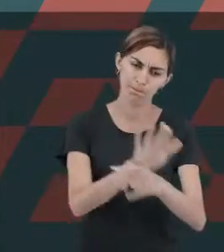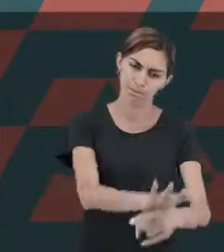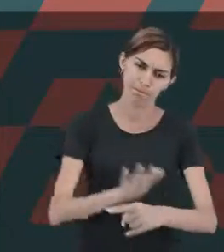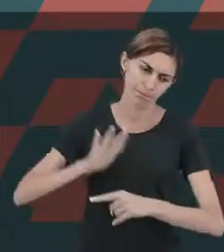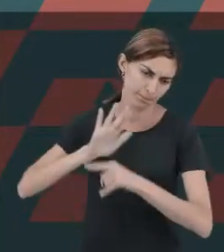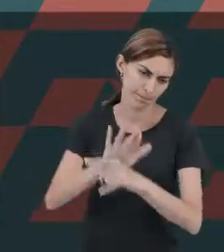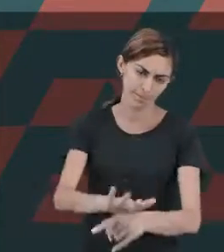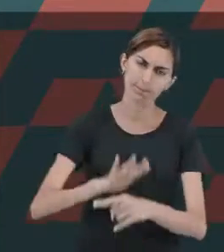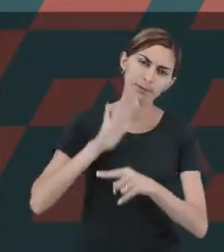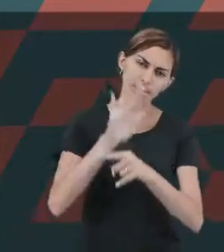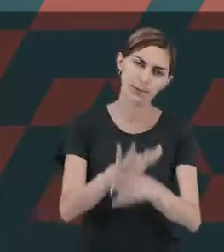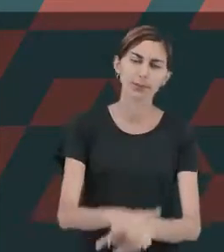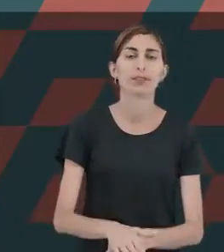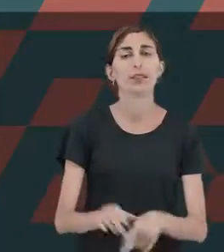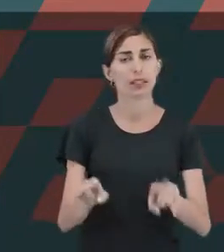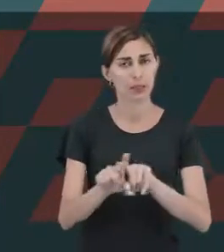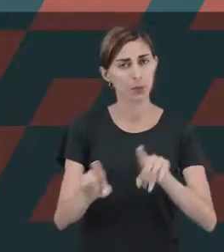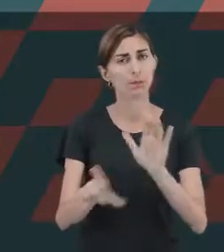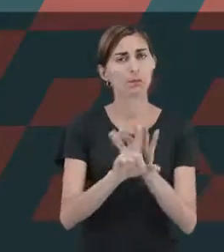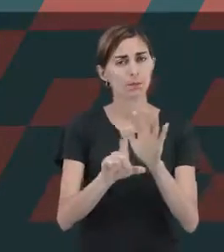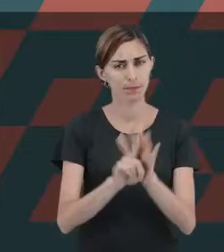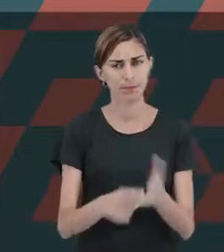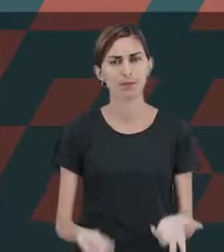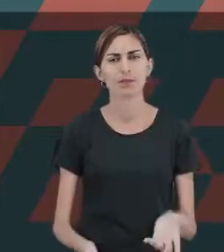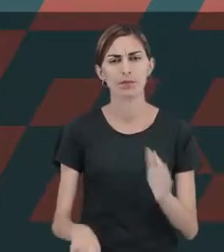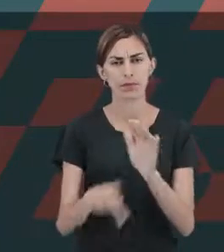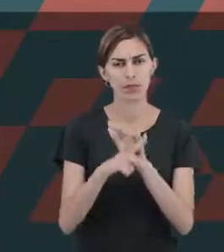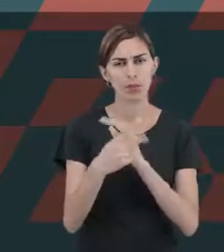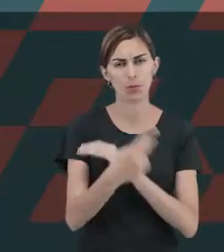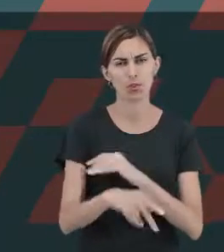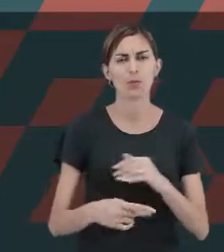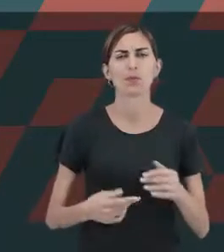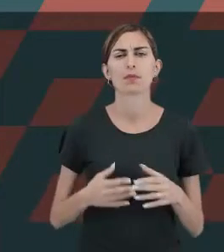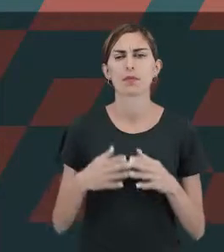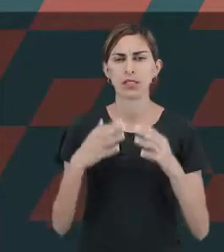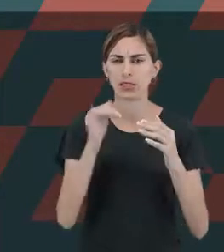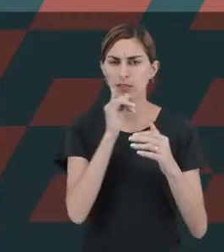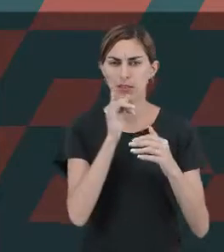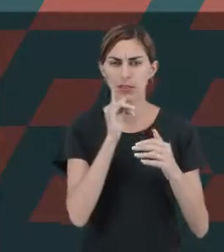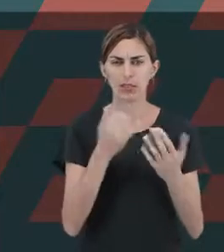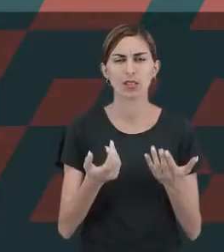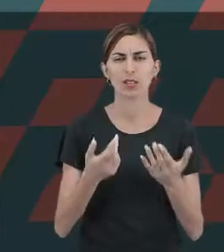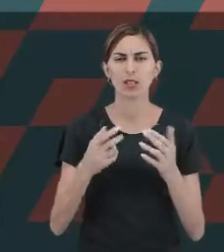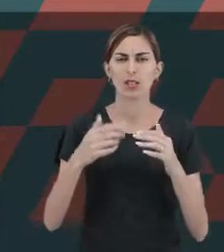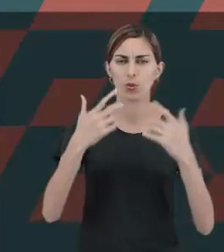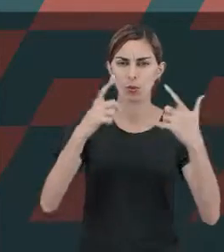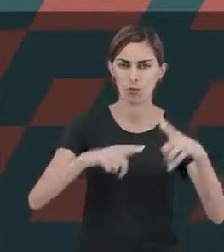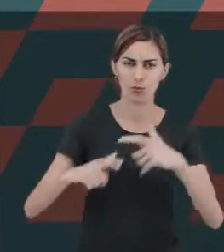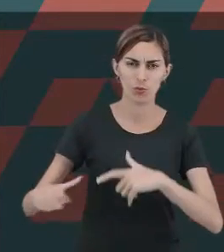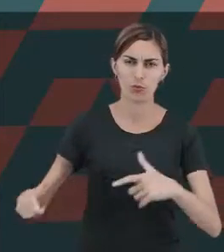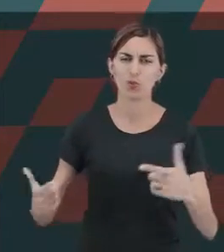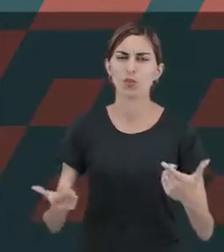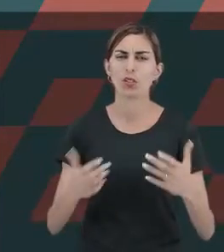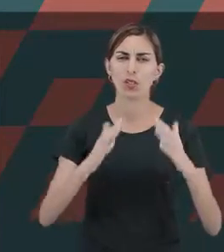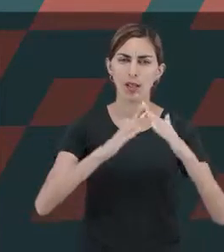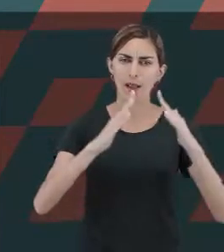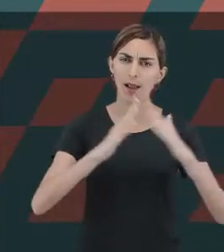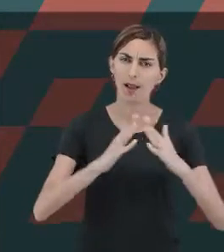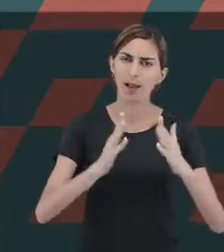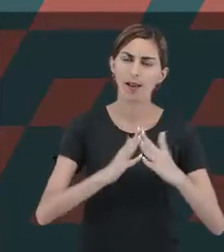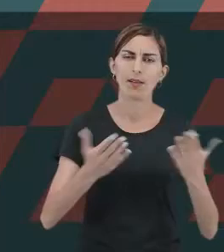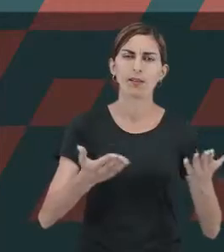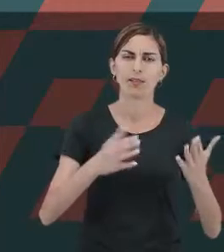seja também institucionalizado, como a própria casa-lar, as repúblicas, as casas de